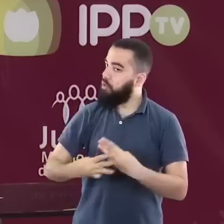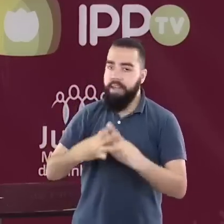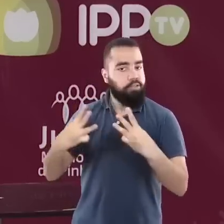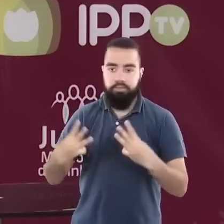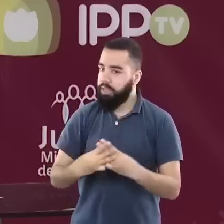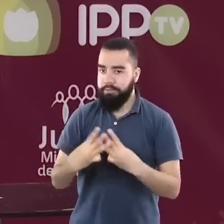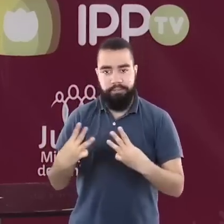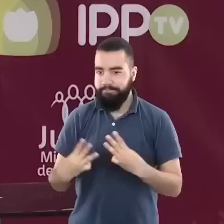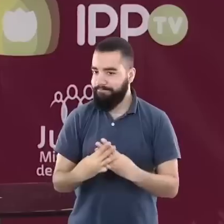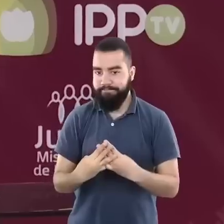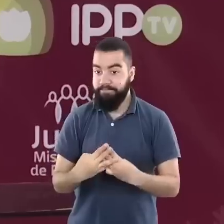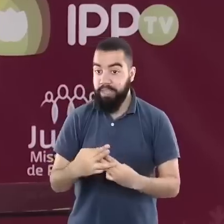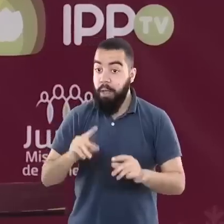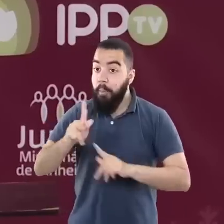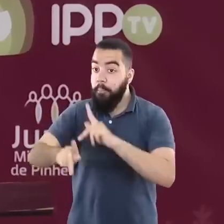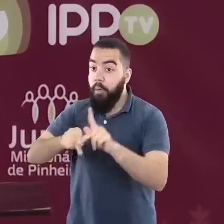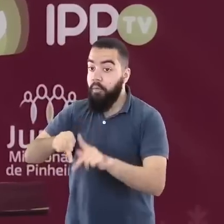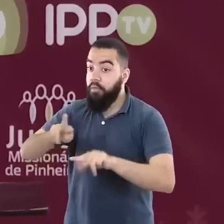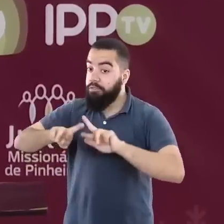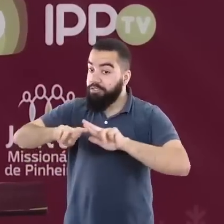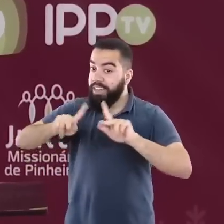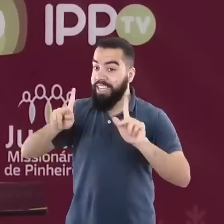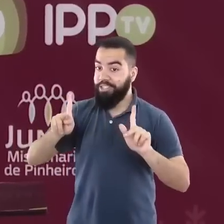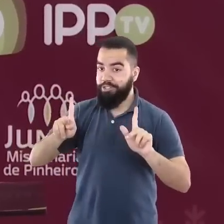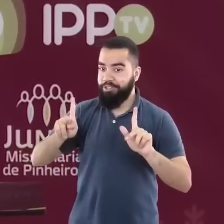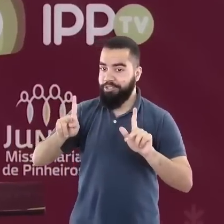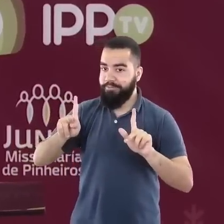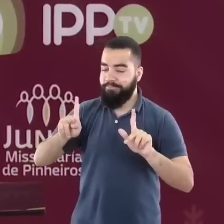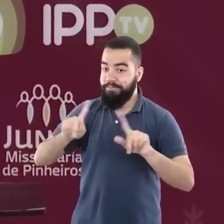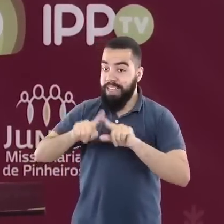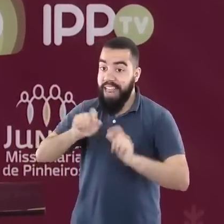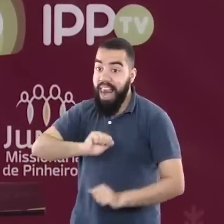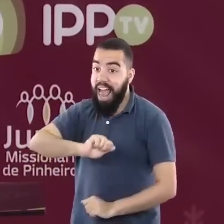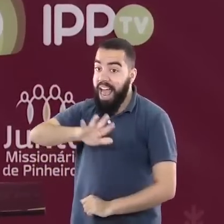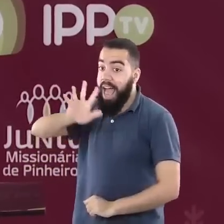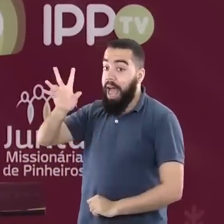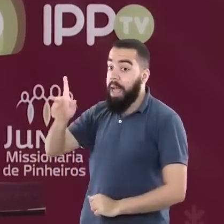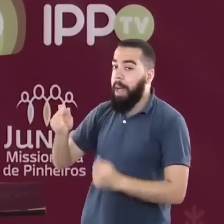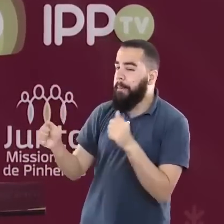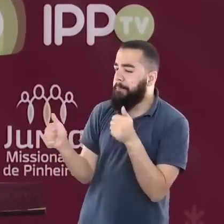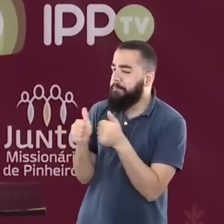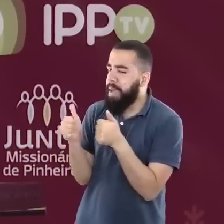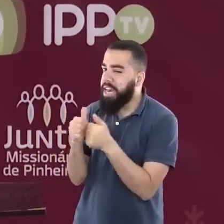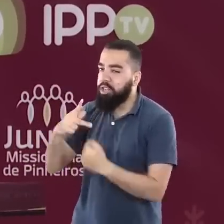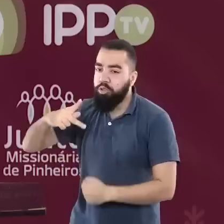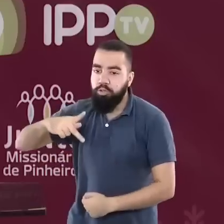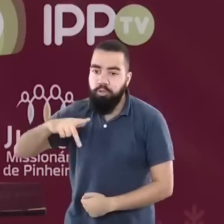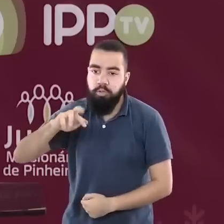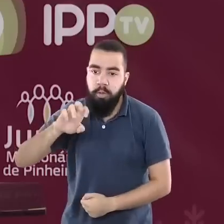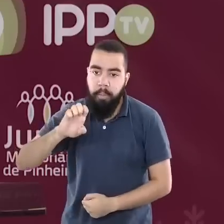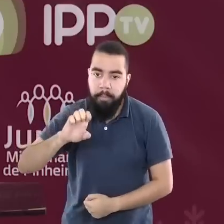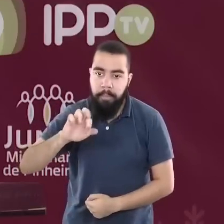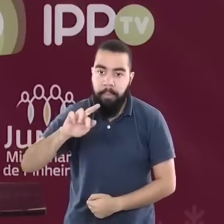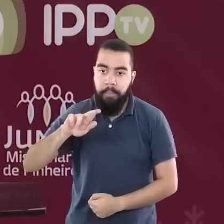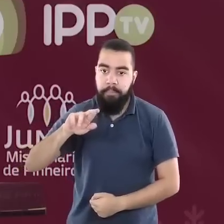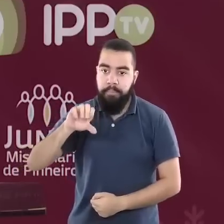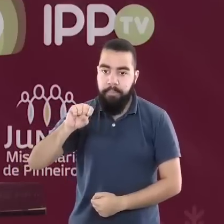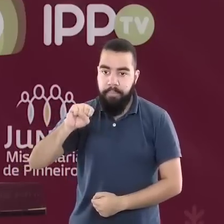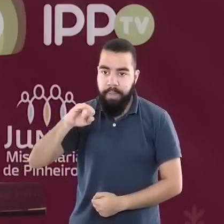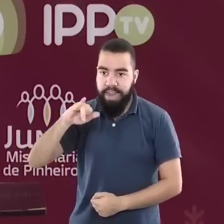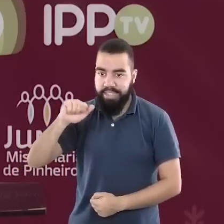mas está escrito que eles lá no Oriente Possivelmente na Pérsia viram não uma